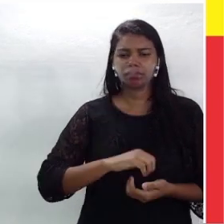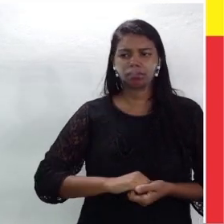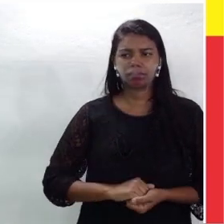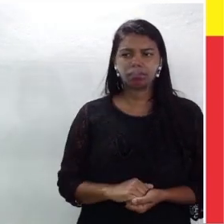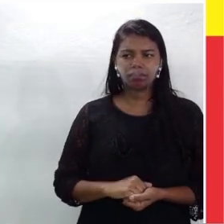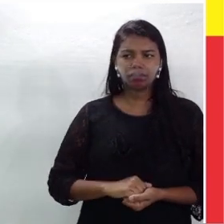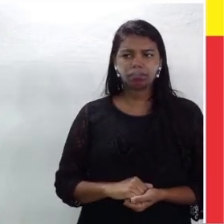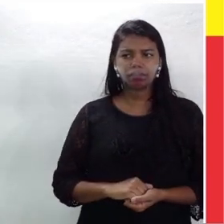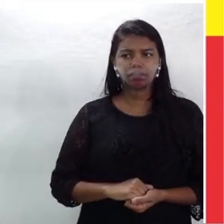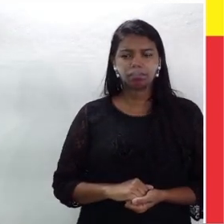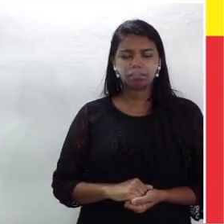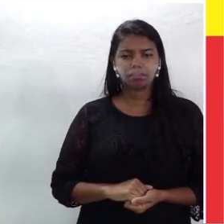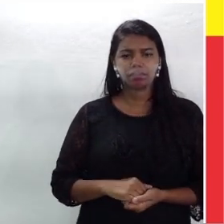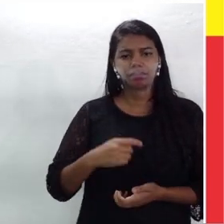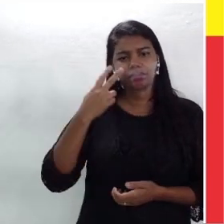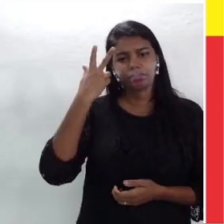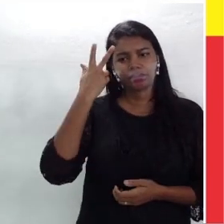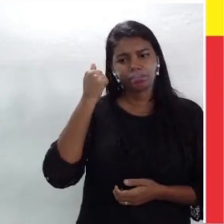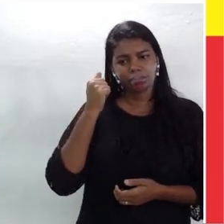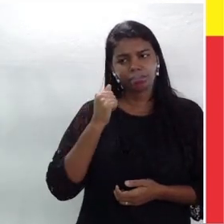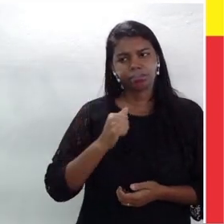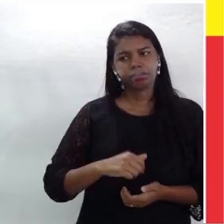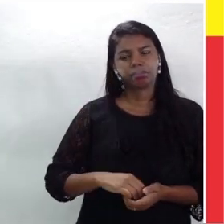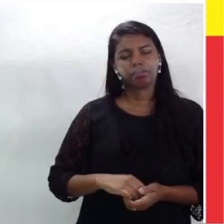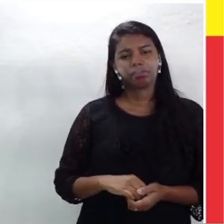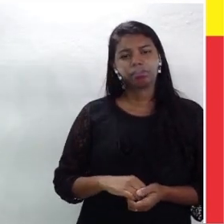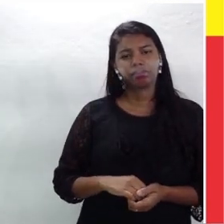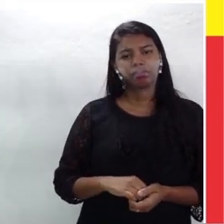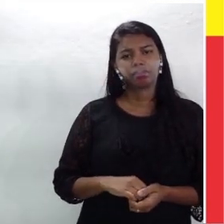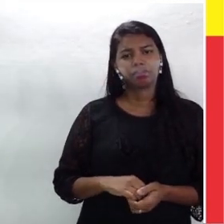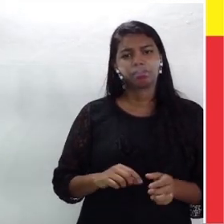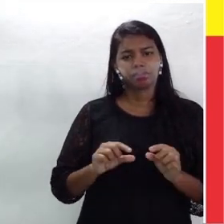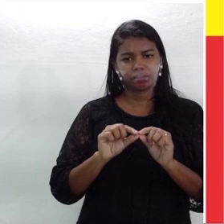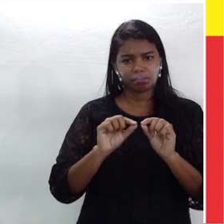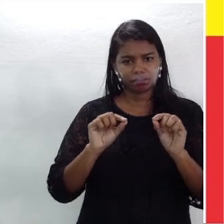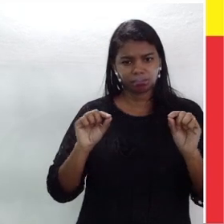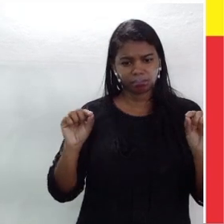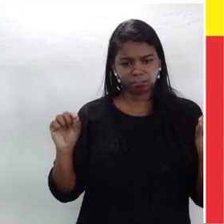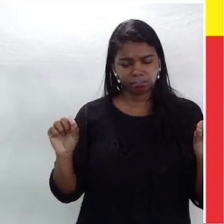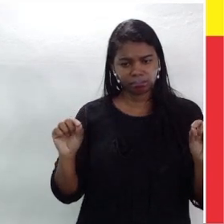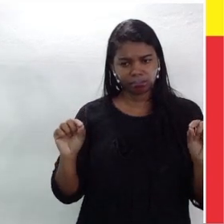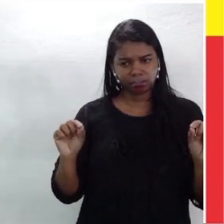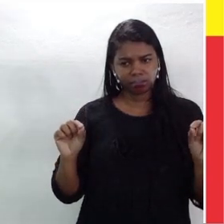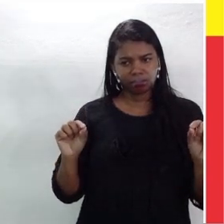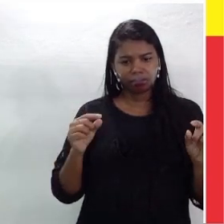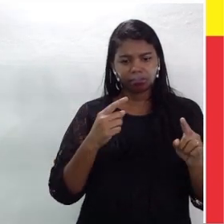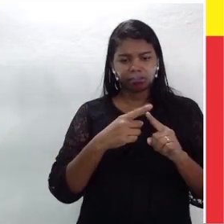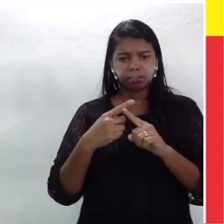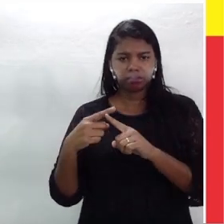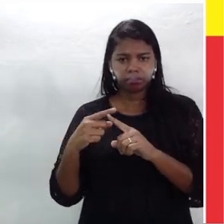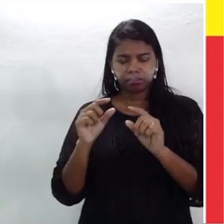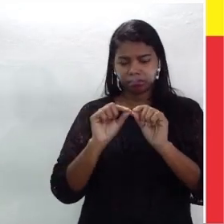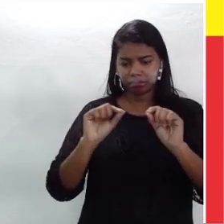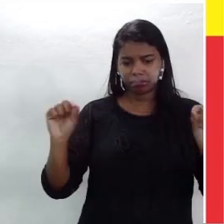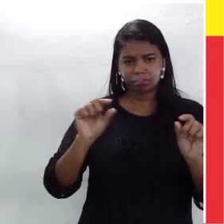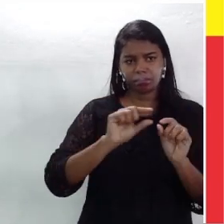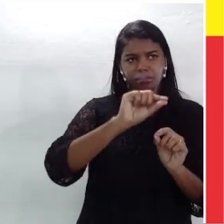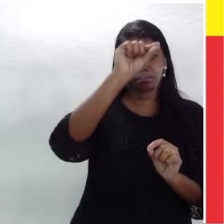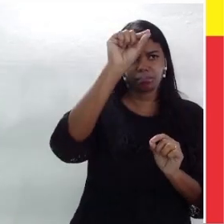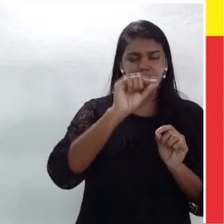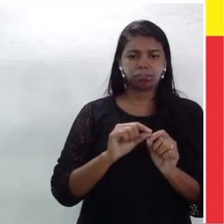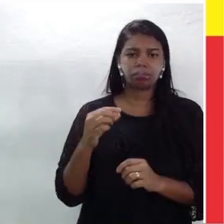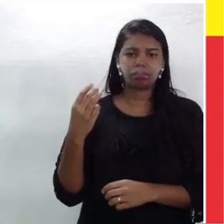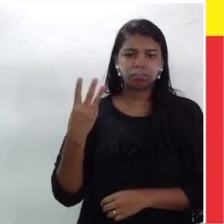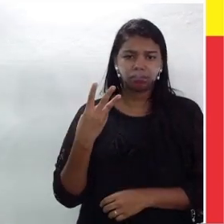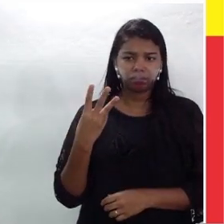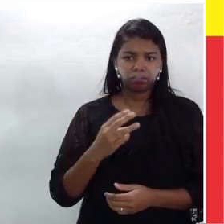é... Da mesma forma, a gente vai medir multiplicando um lado vezes o outro aí. Temos os 3 lados,